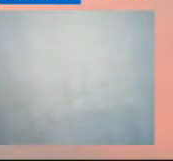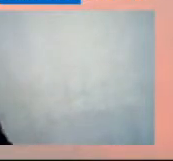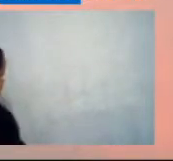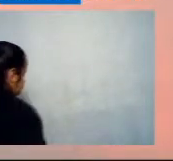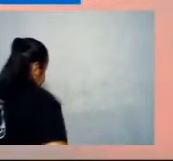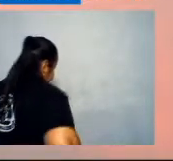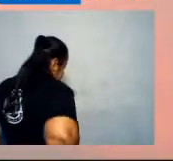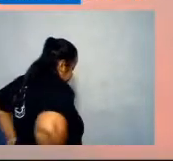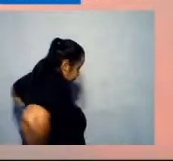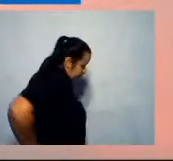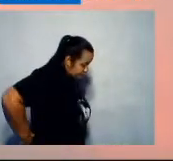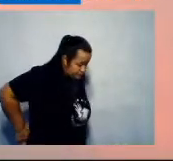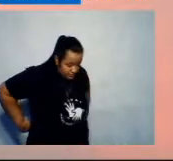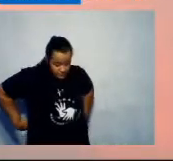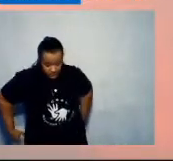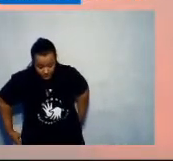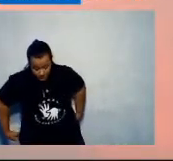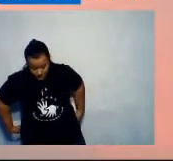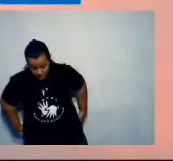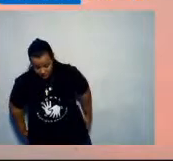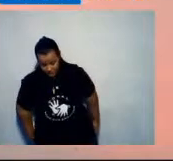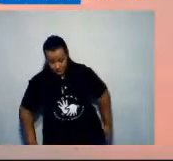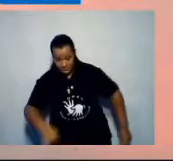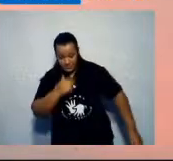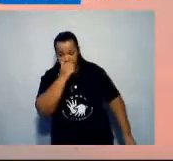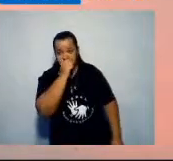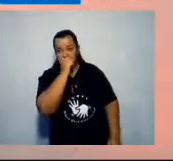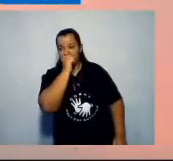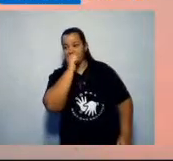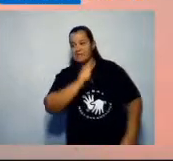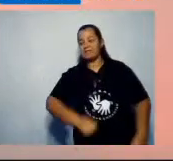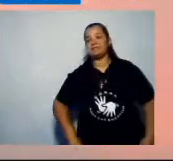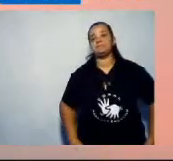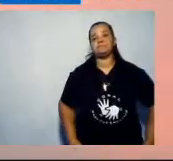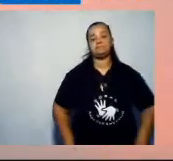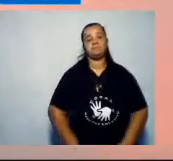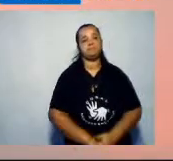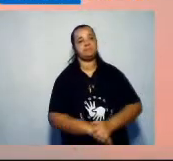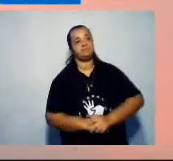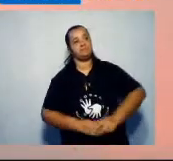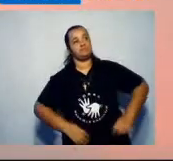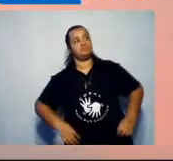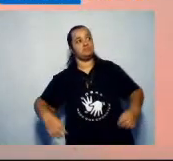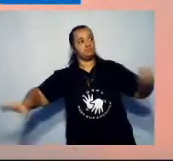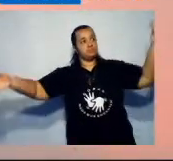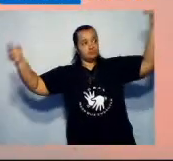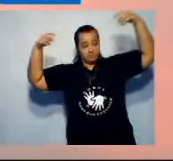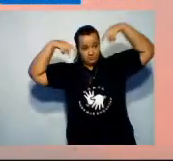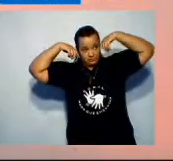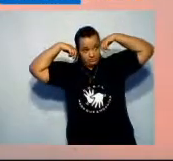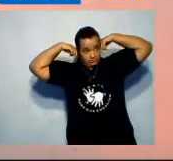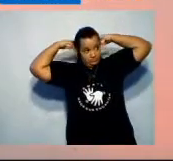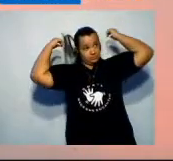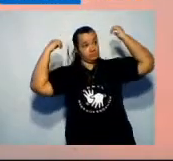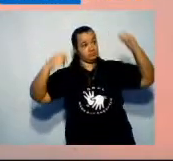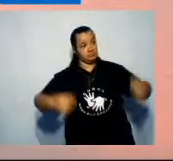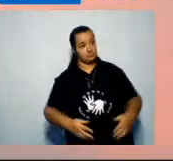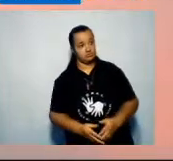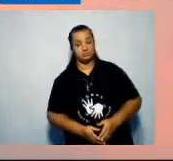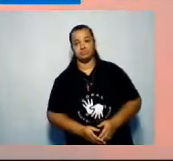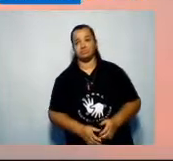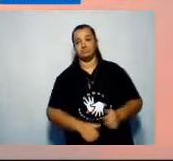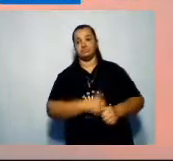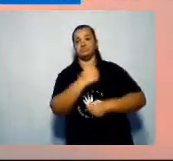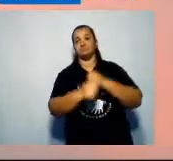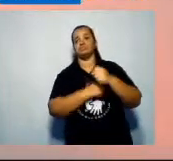corretora de seguros é eficaz. Abraço nosso amigo Wilson e mais, Hermesc, Unifat, a melhor instituição de ensino da região há